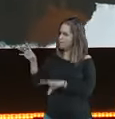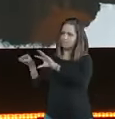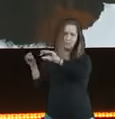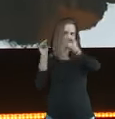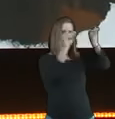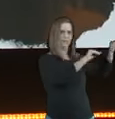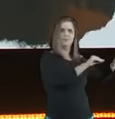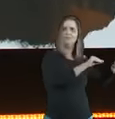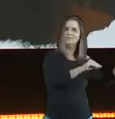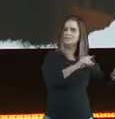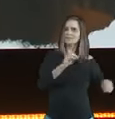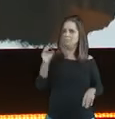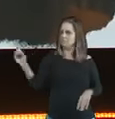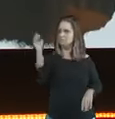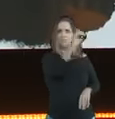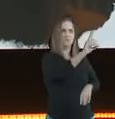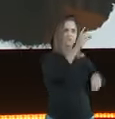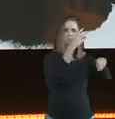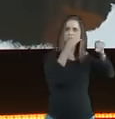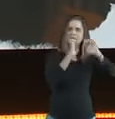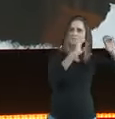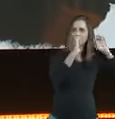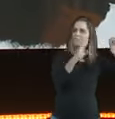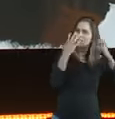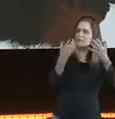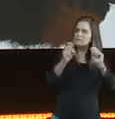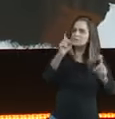Ficou lá e um filho dele morreu. Pegou uma doença e morreu.